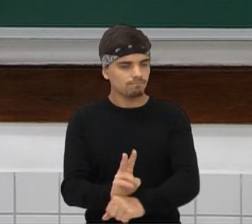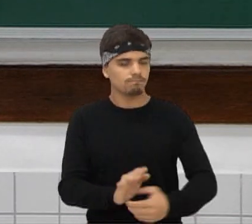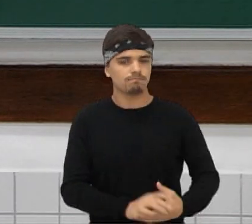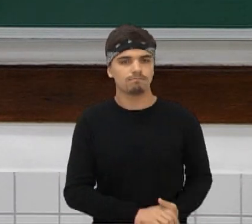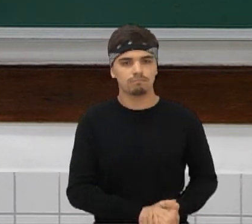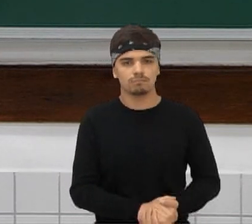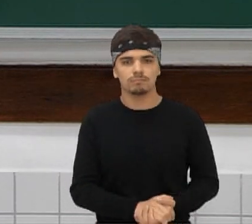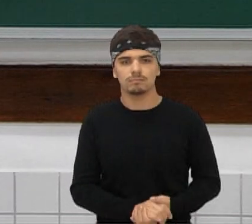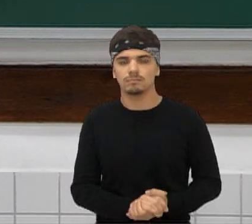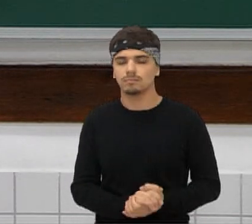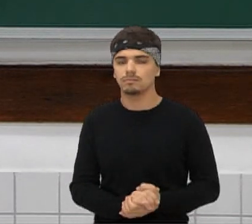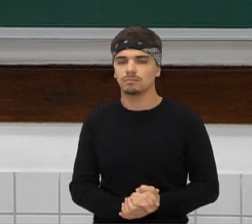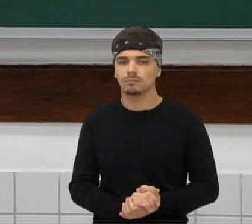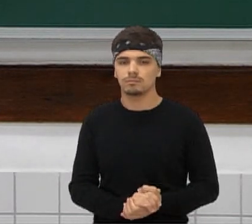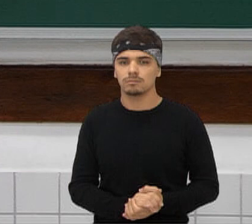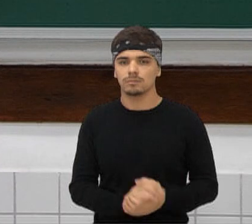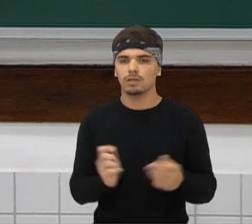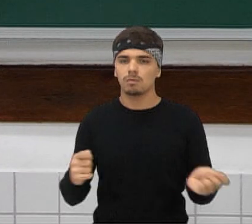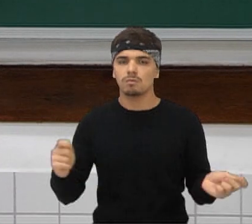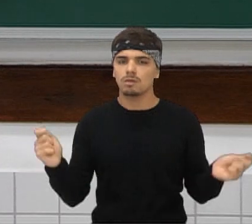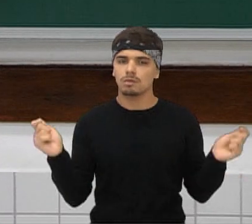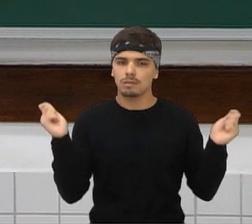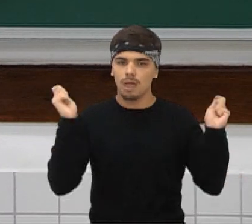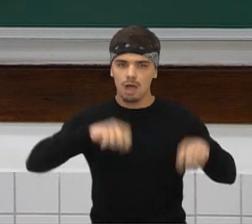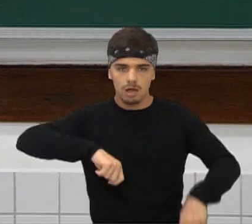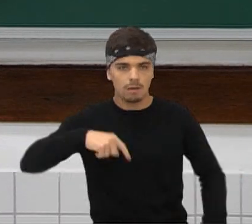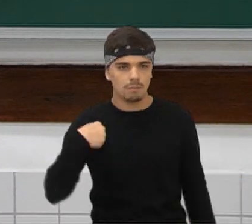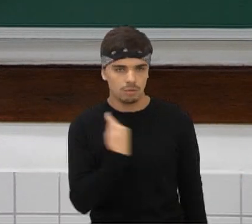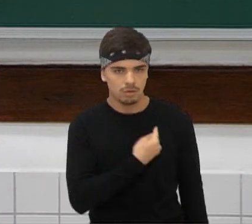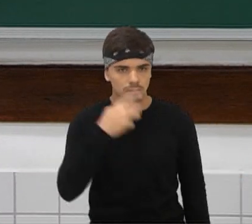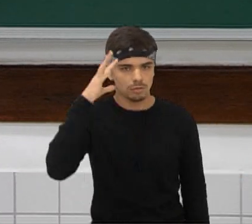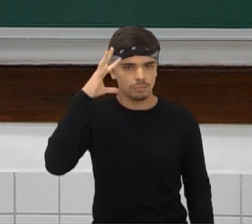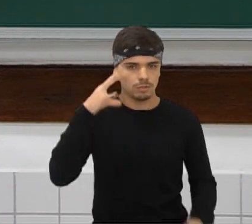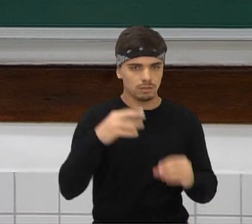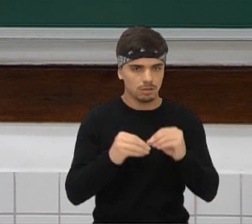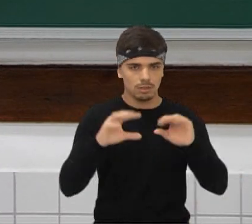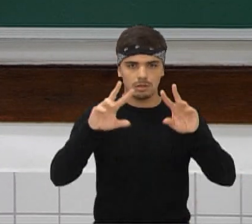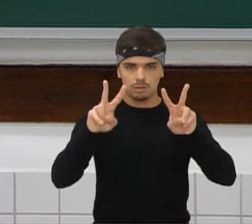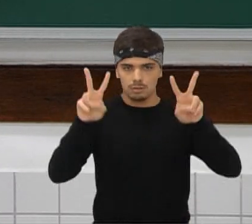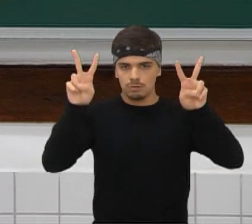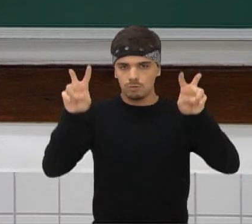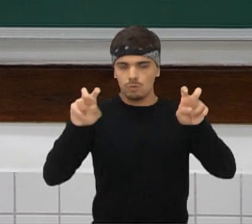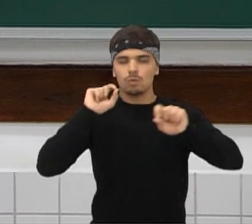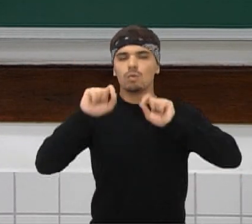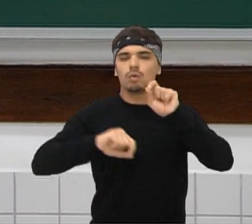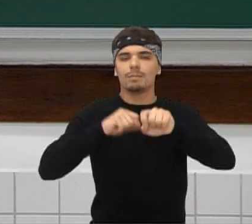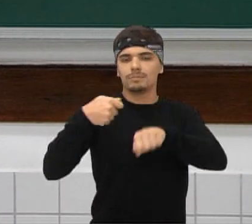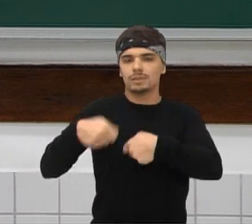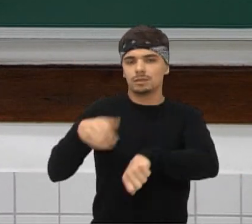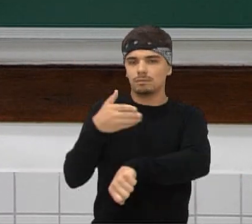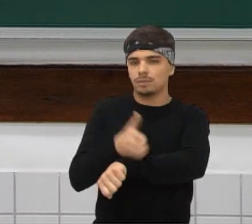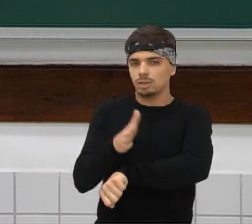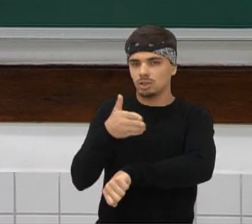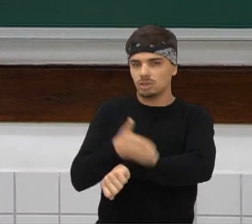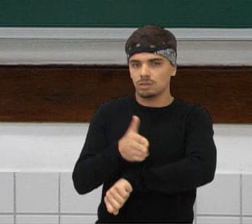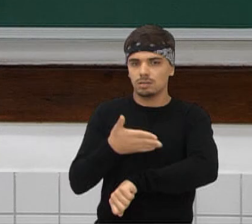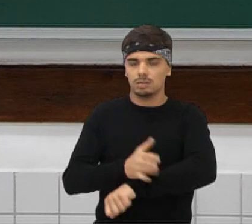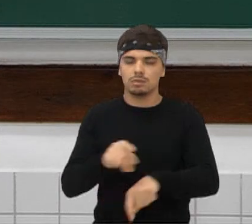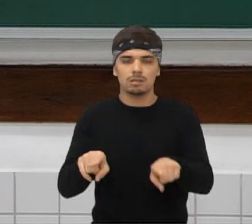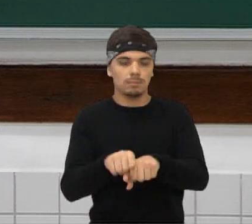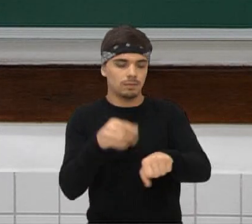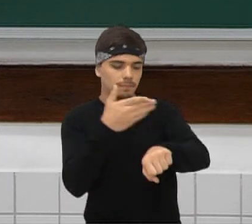Então, para que a gente consiga entender bem este assunto, nós precisamos praticar. E